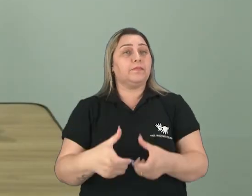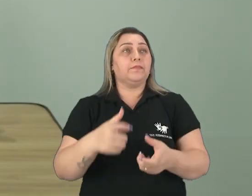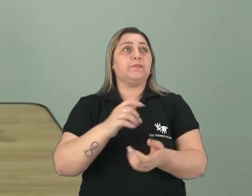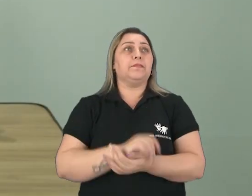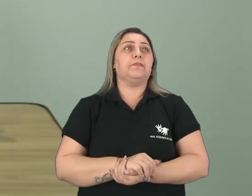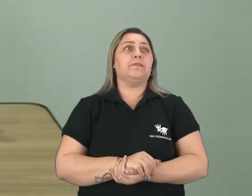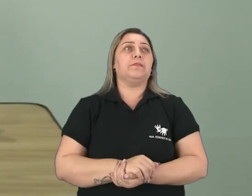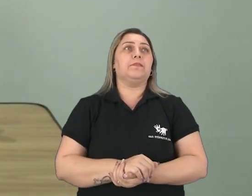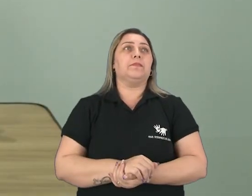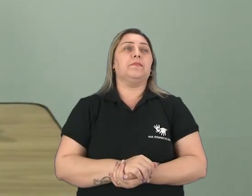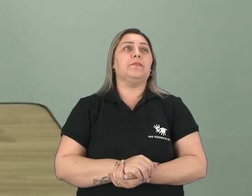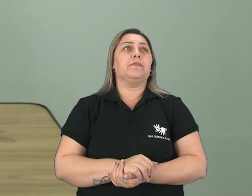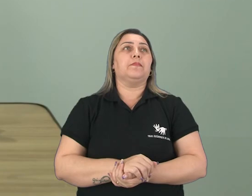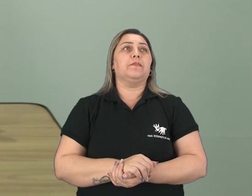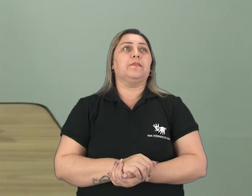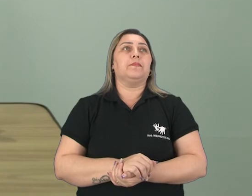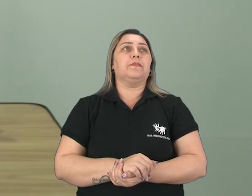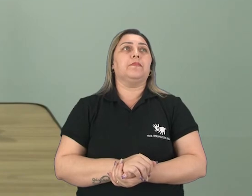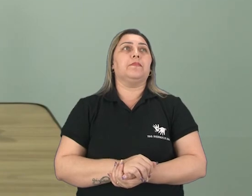referência.